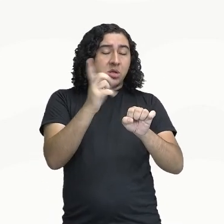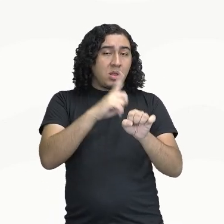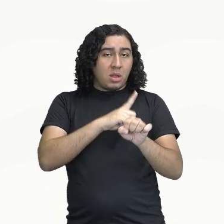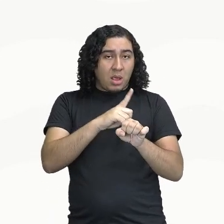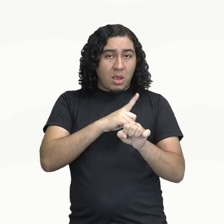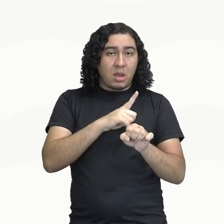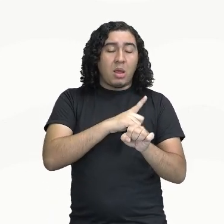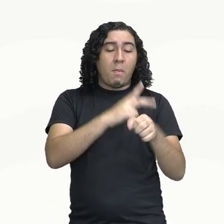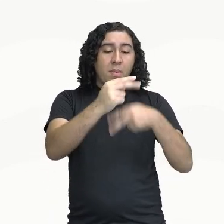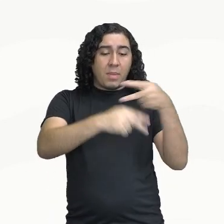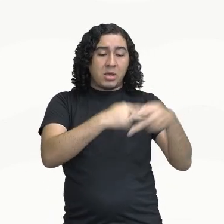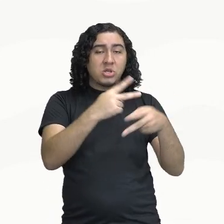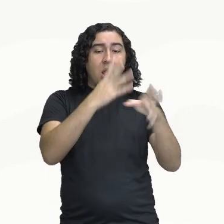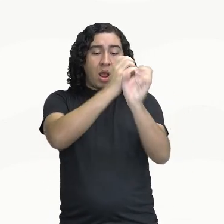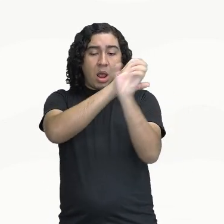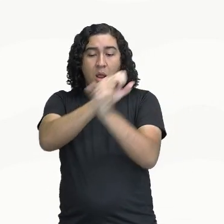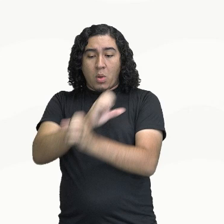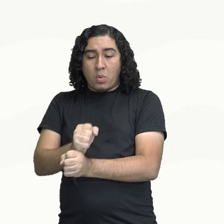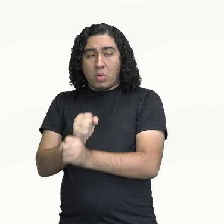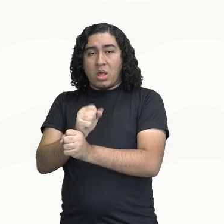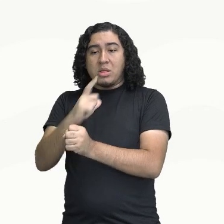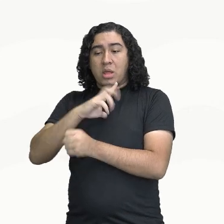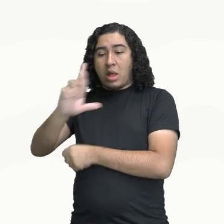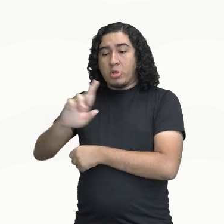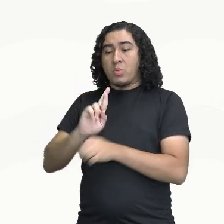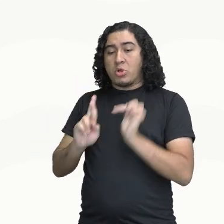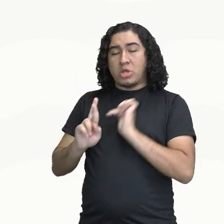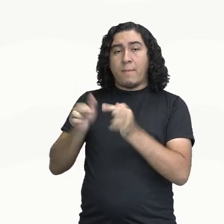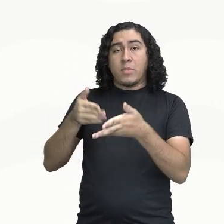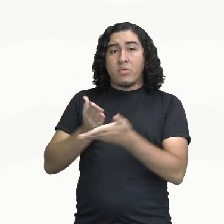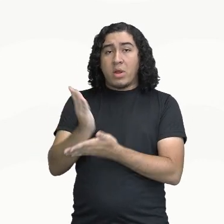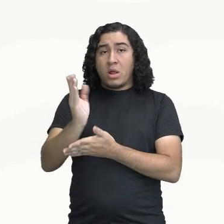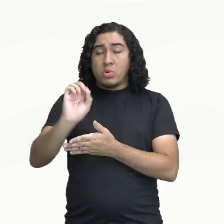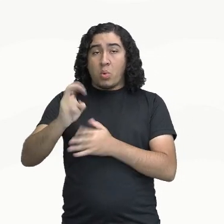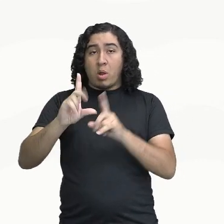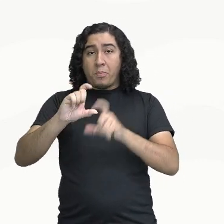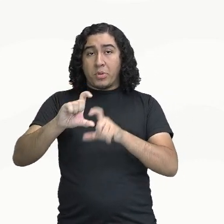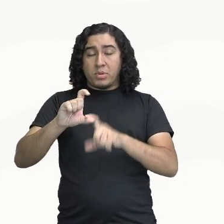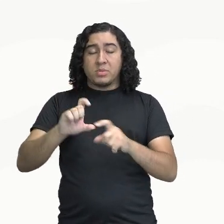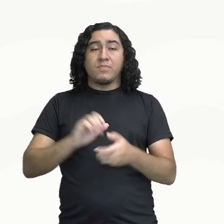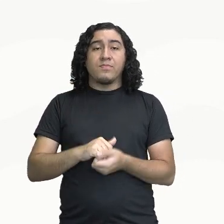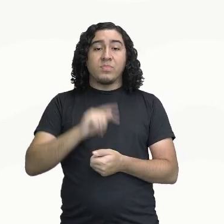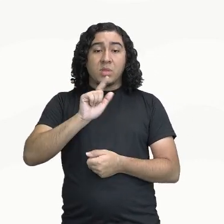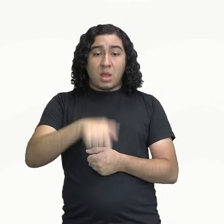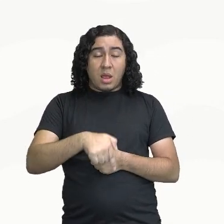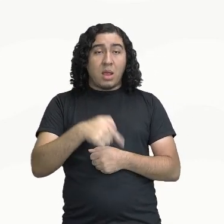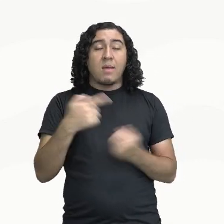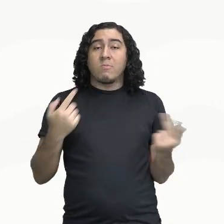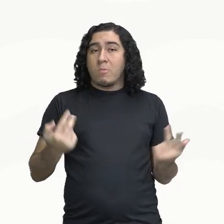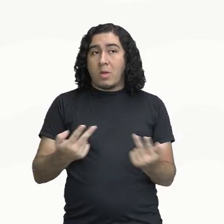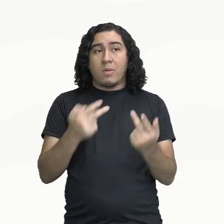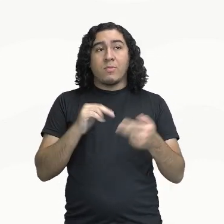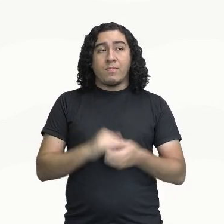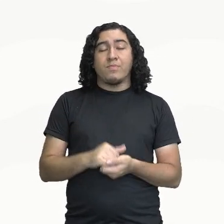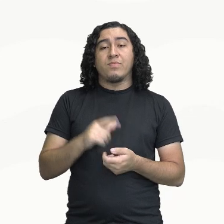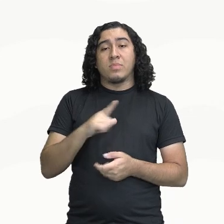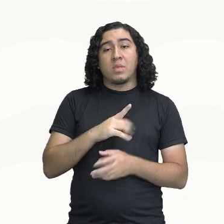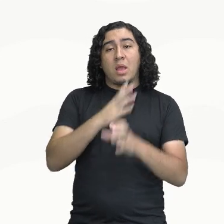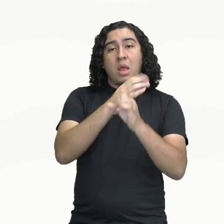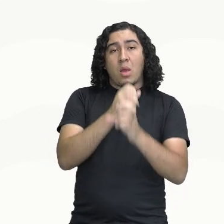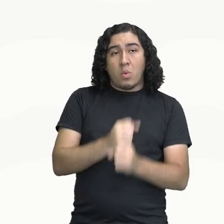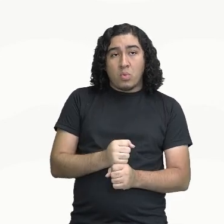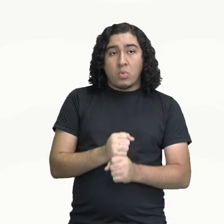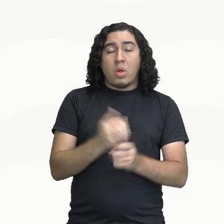anual para saber se você passou ou não. Então, média aritmética é isso. Você soma determinados valores